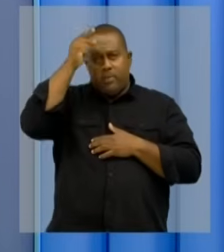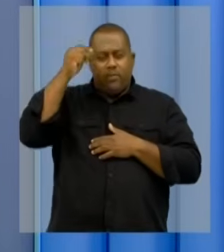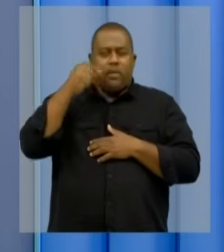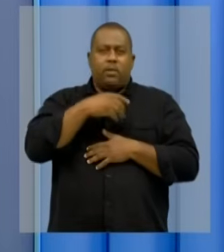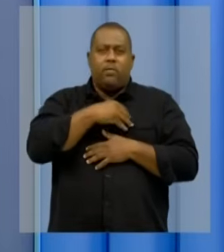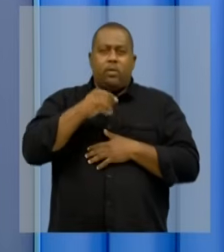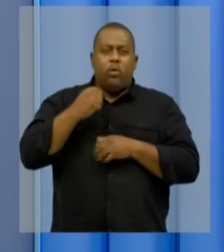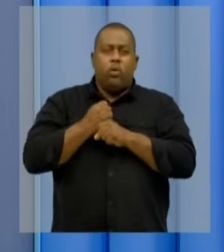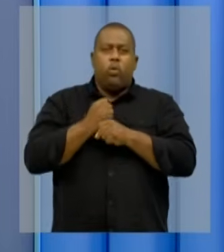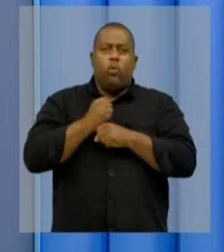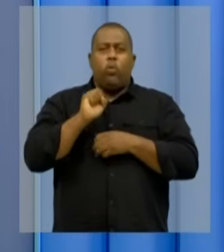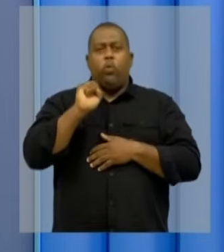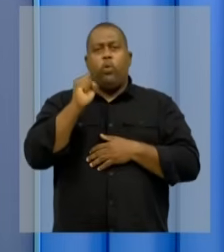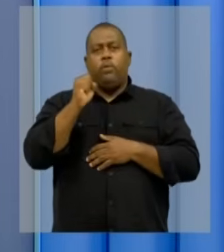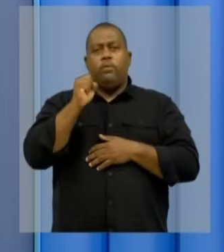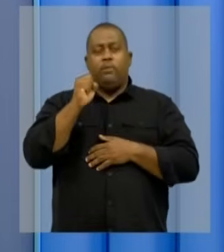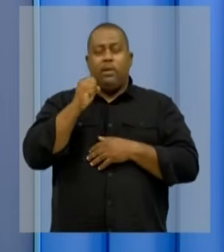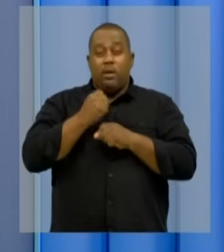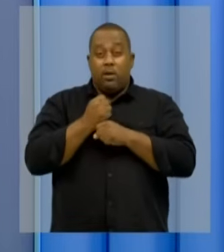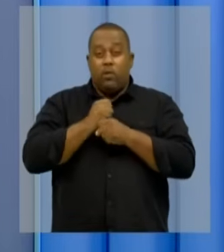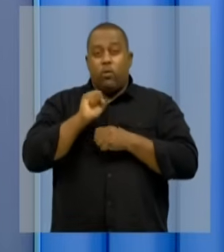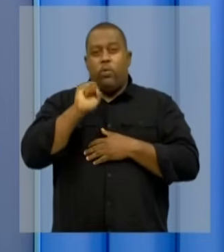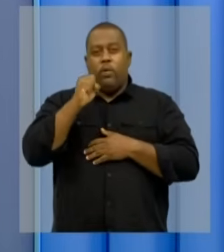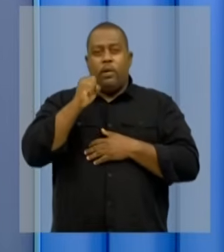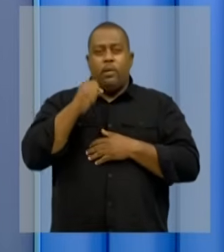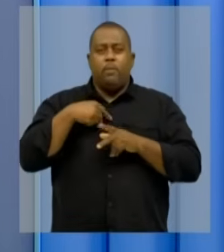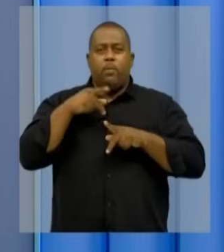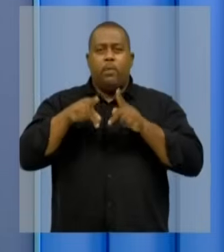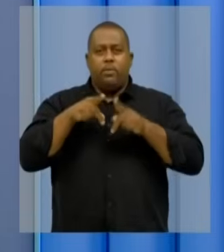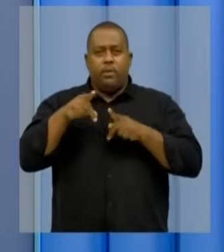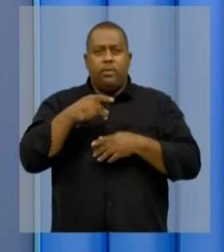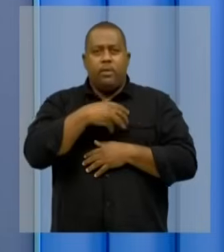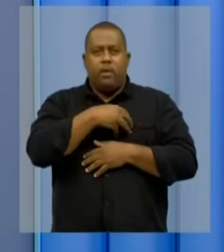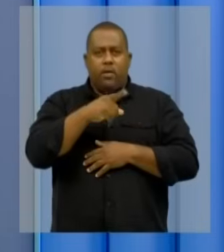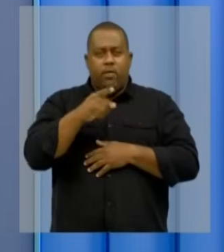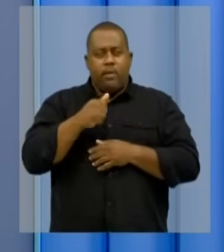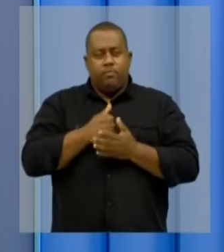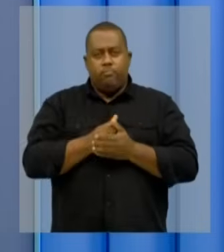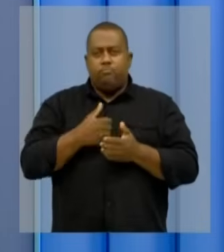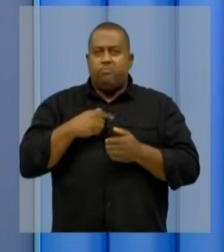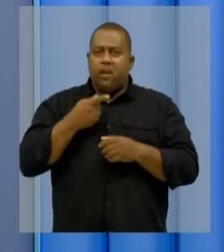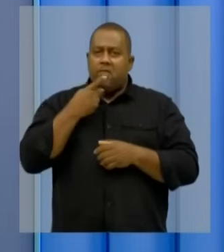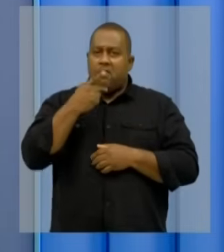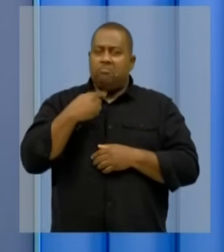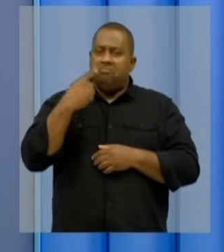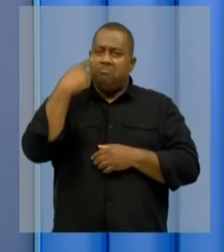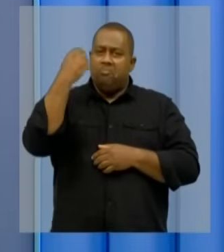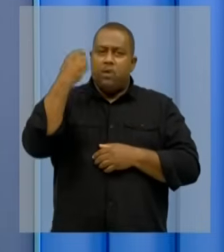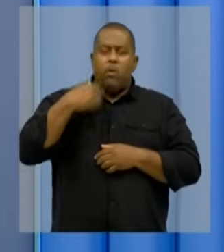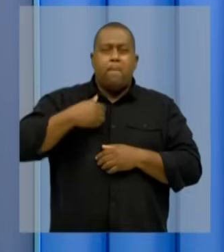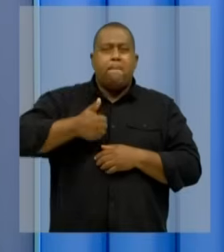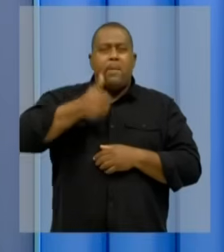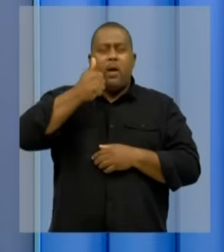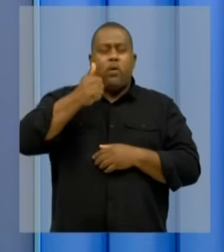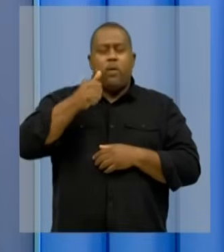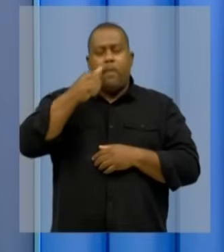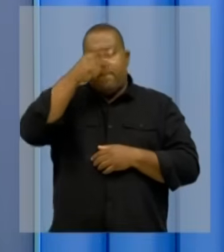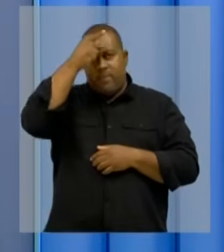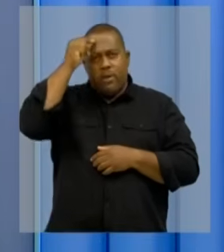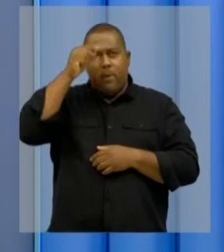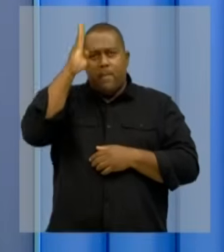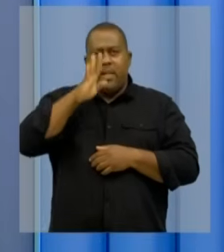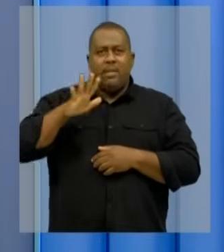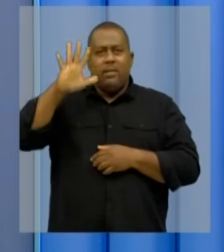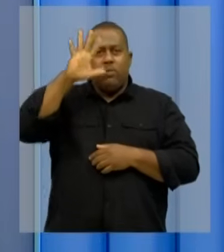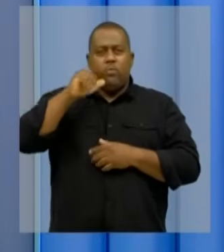8 anos. Durante 8 anos, a população de Salvador me considerou o melhor prefeito do Brasil. Eu não